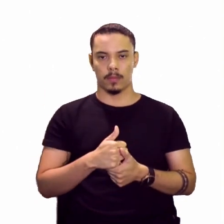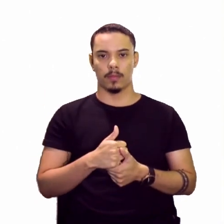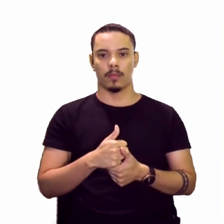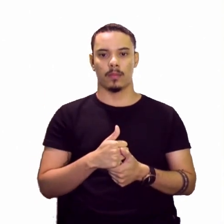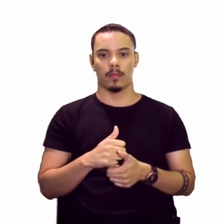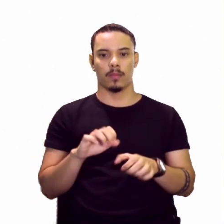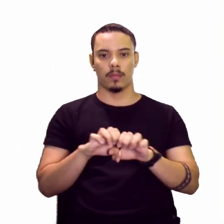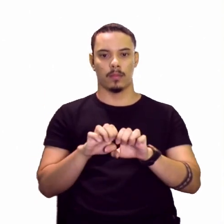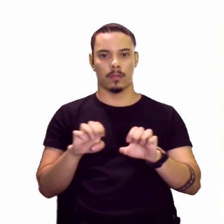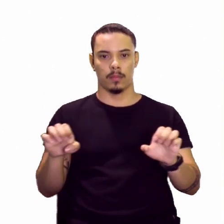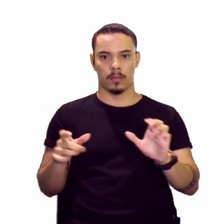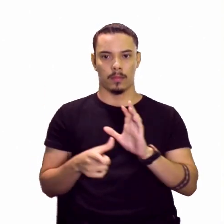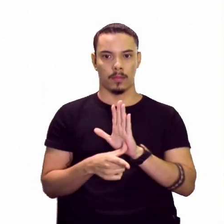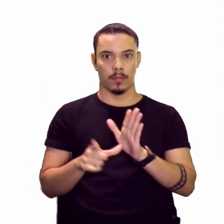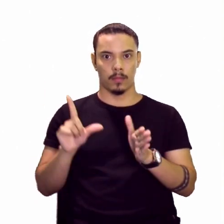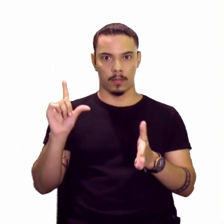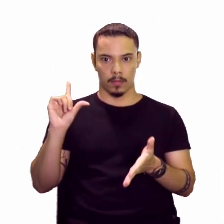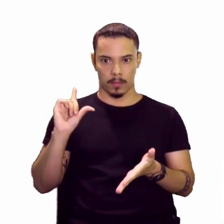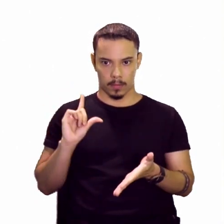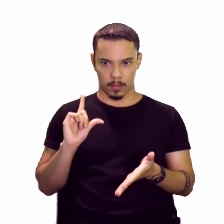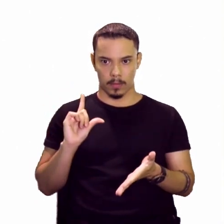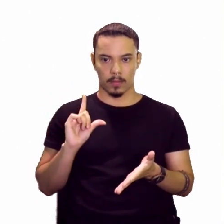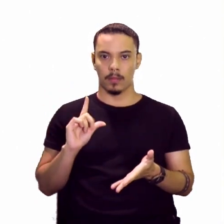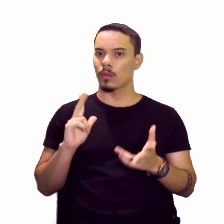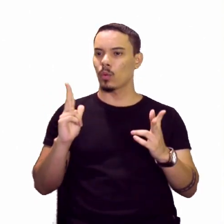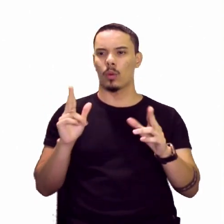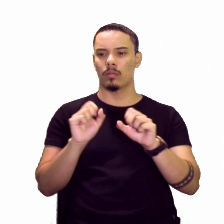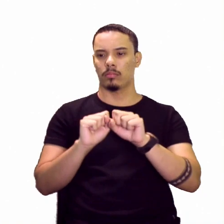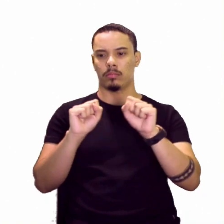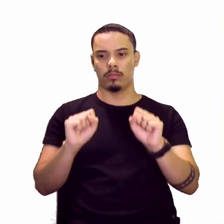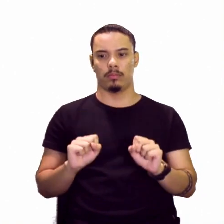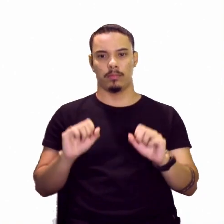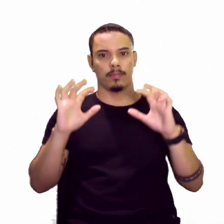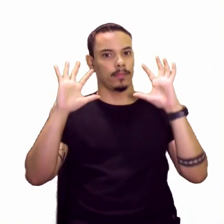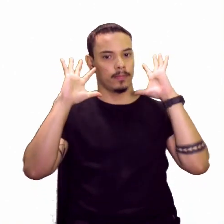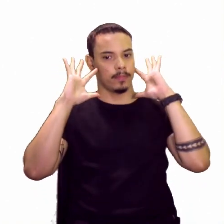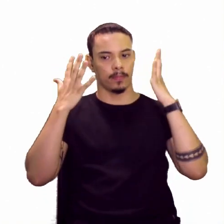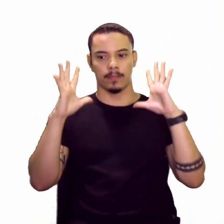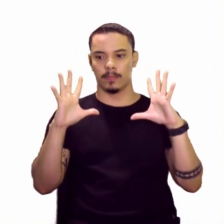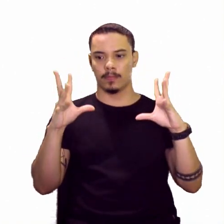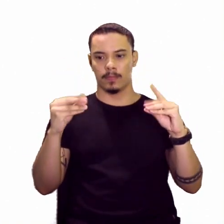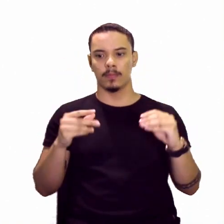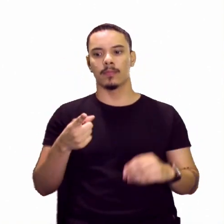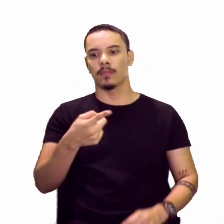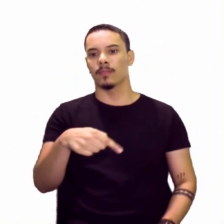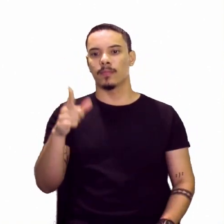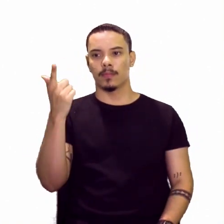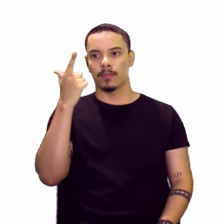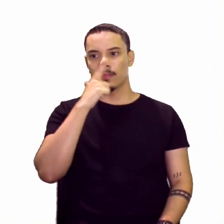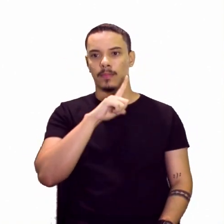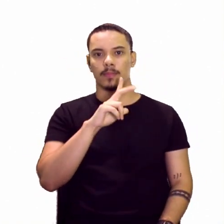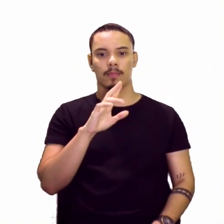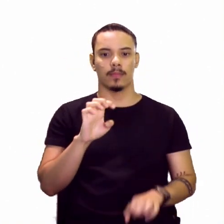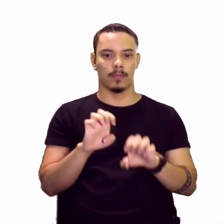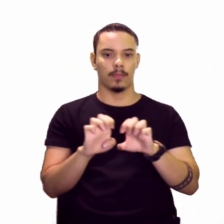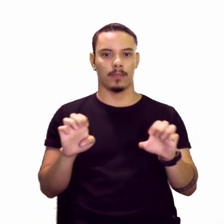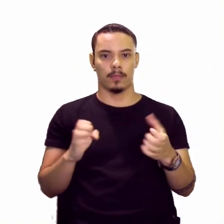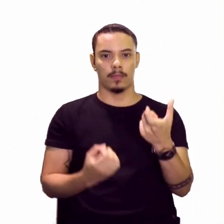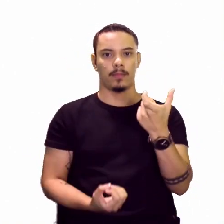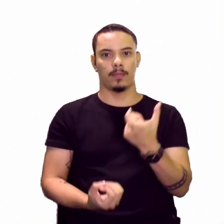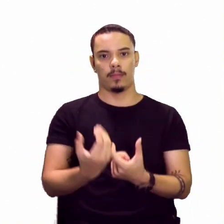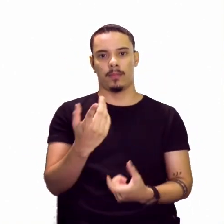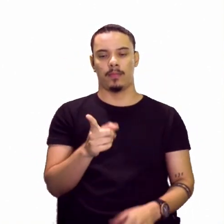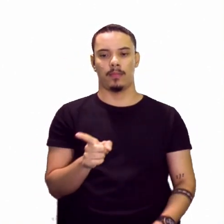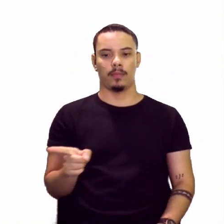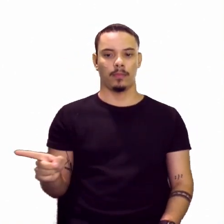na equação anterior aqui, que nem um sistema, né, Décio? Resolver tudinho, e aí você vai chegar nessa equação de baixo, que é